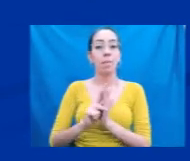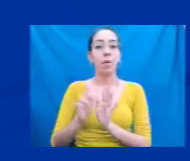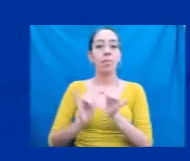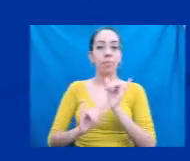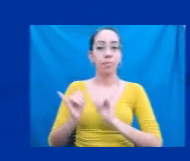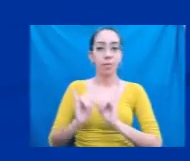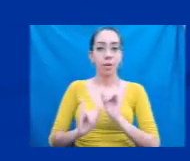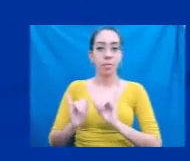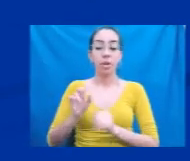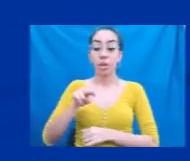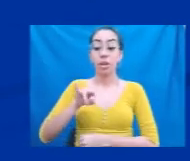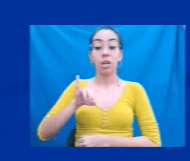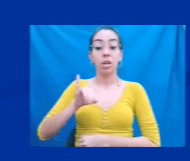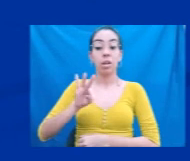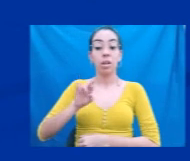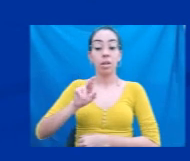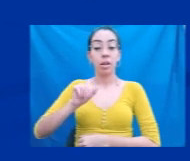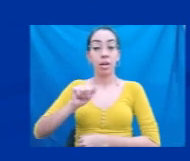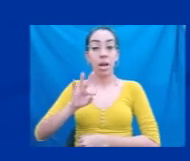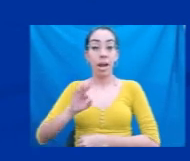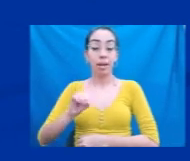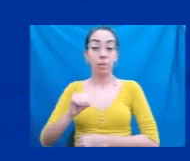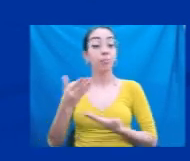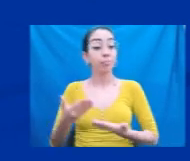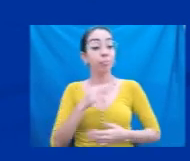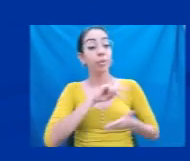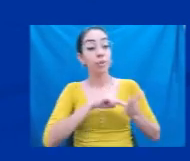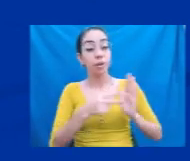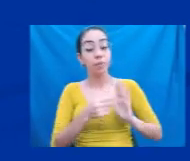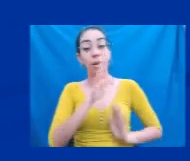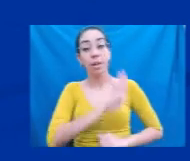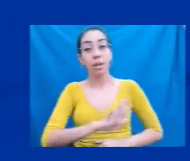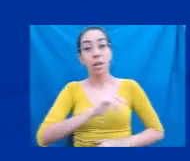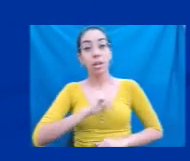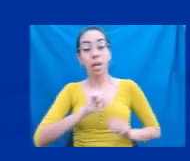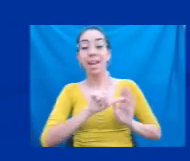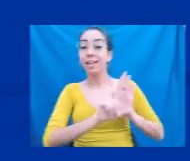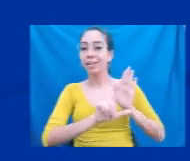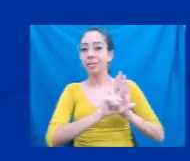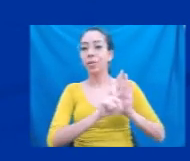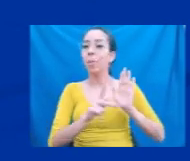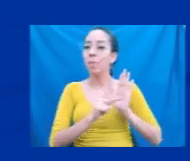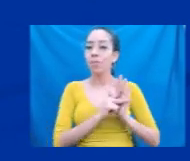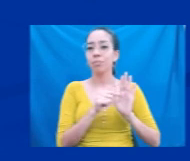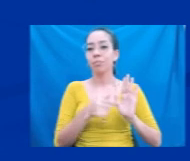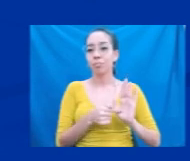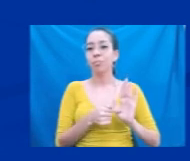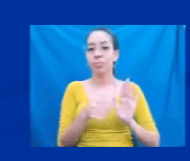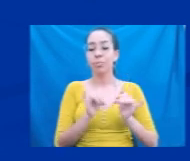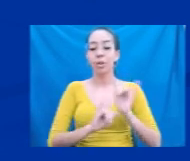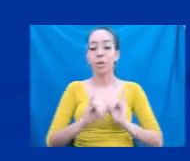com esse insumo. Né? Então, a gente tem toda uma legislação de controle do acesso a esse